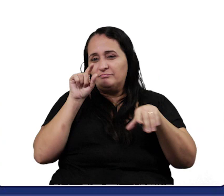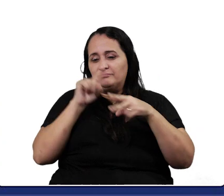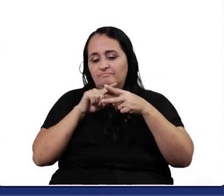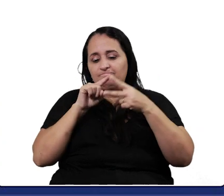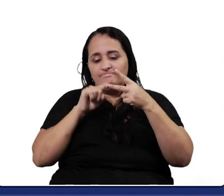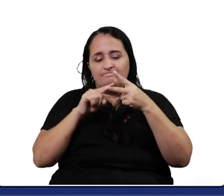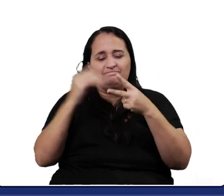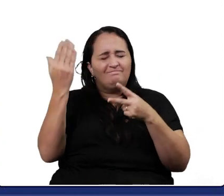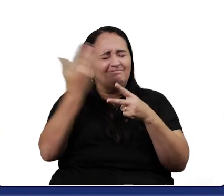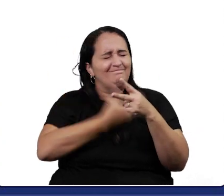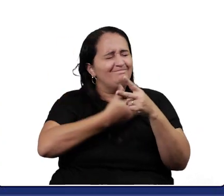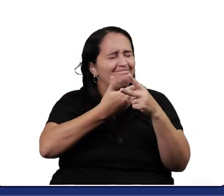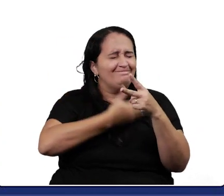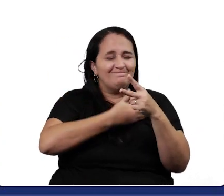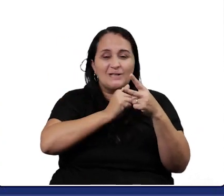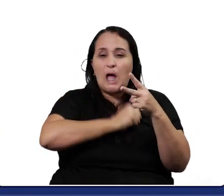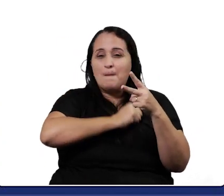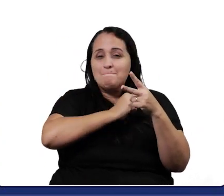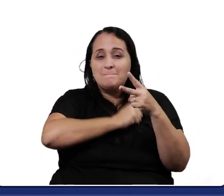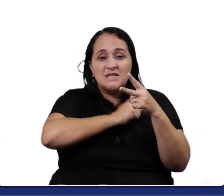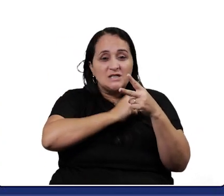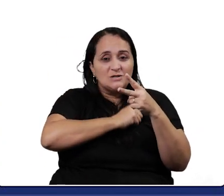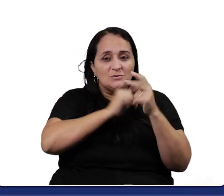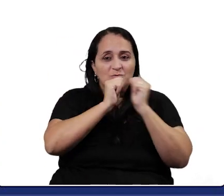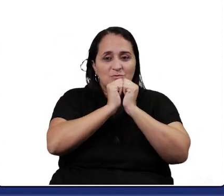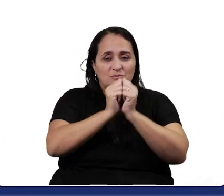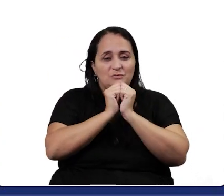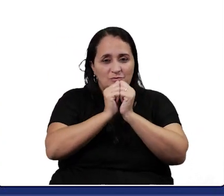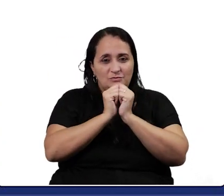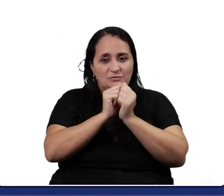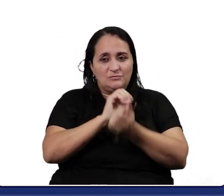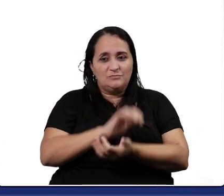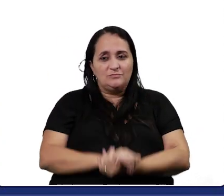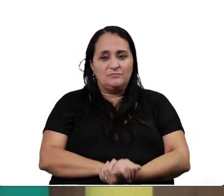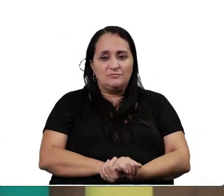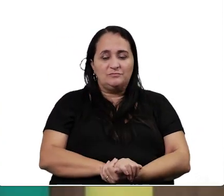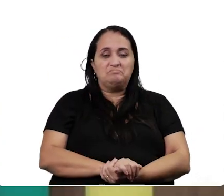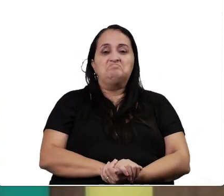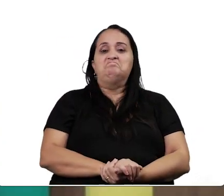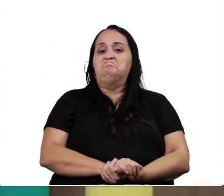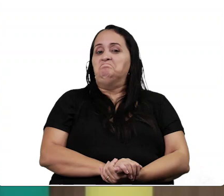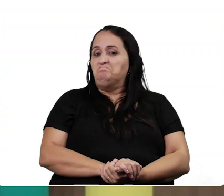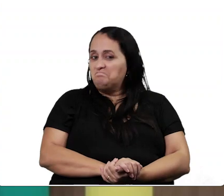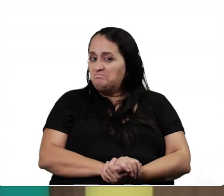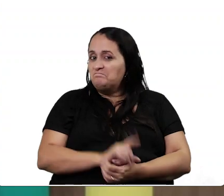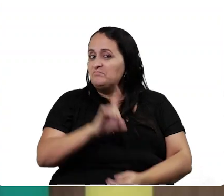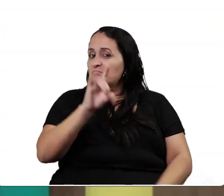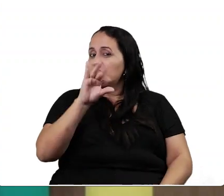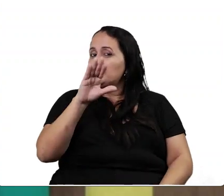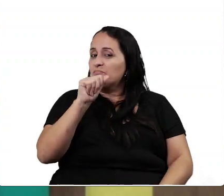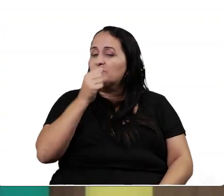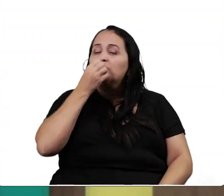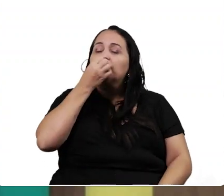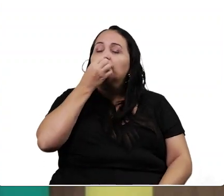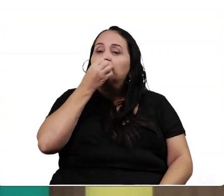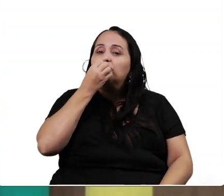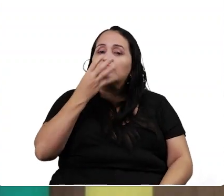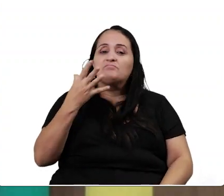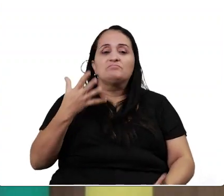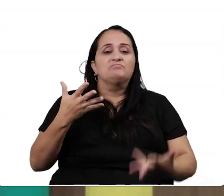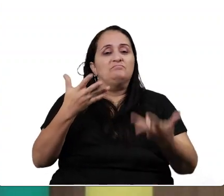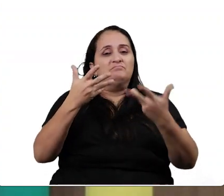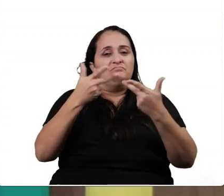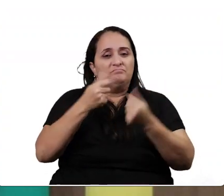dois viraram grandes amigos depois do episódio. Que dica, hein? Que história de